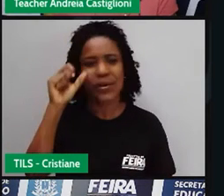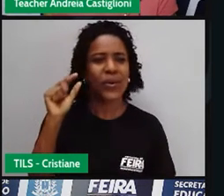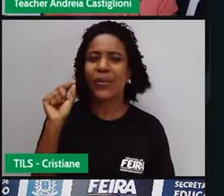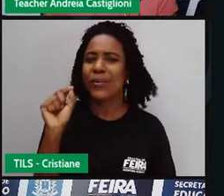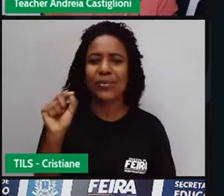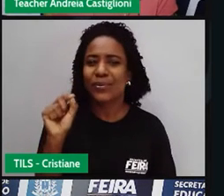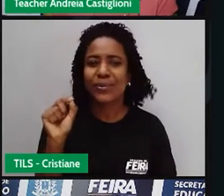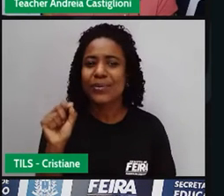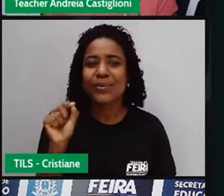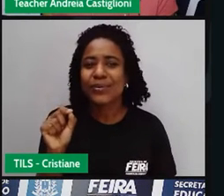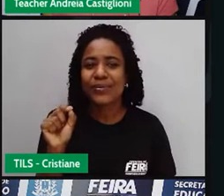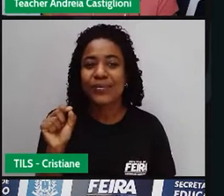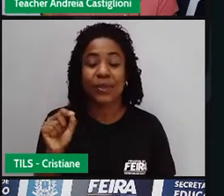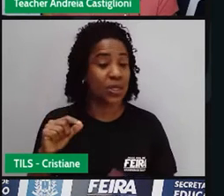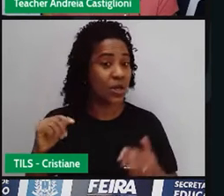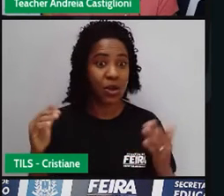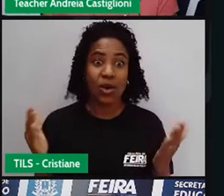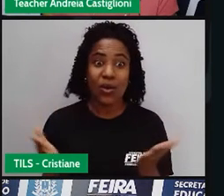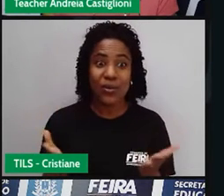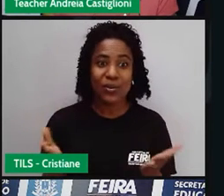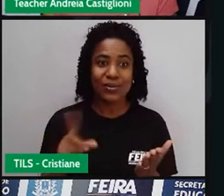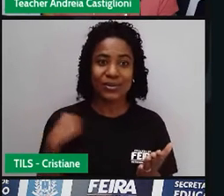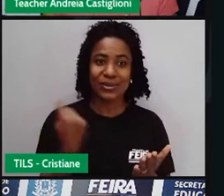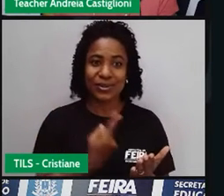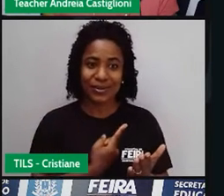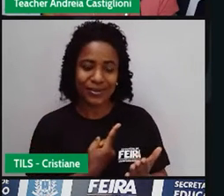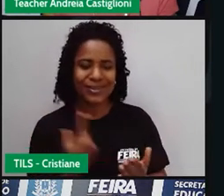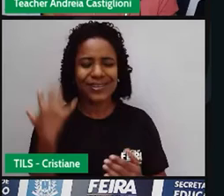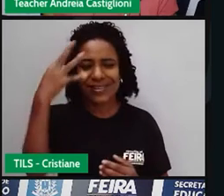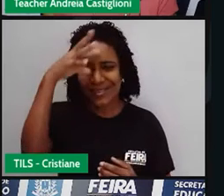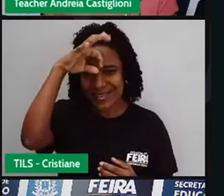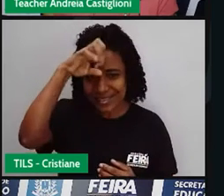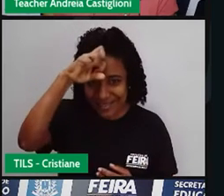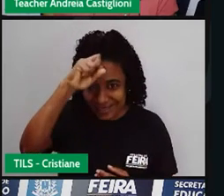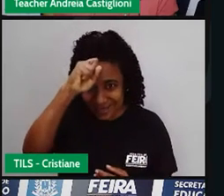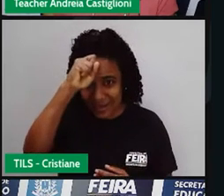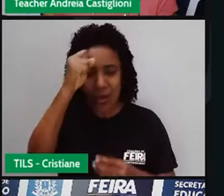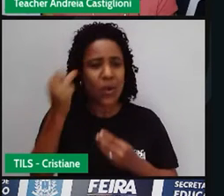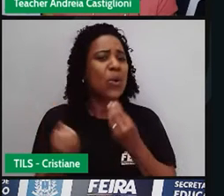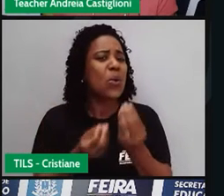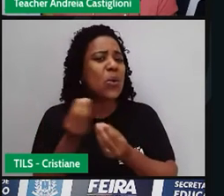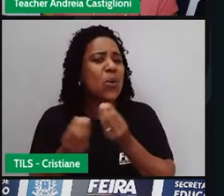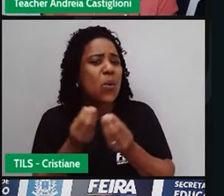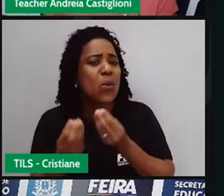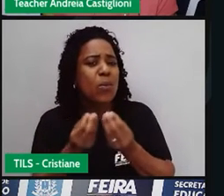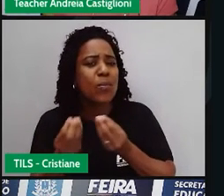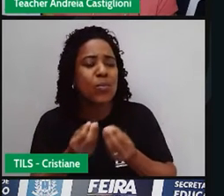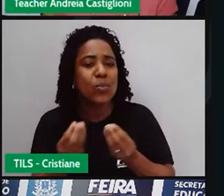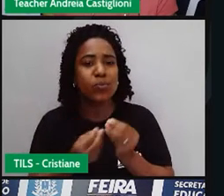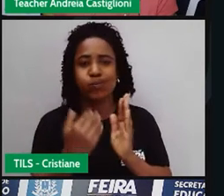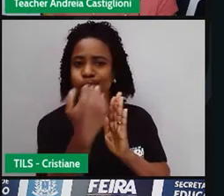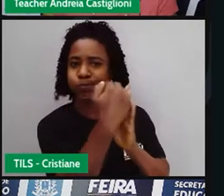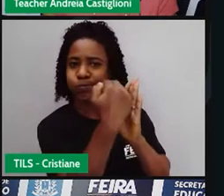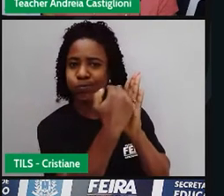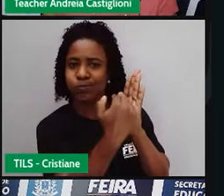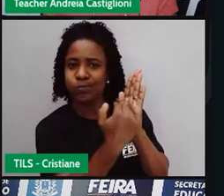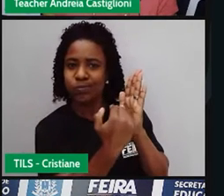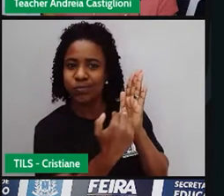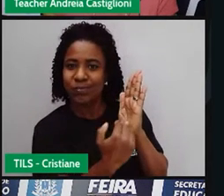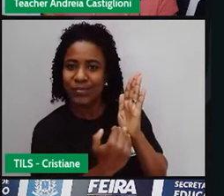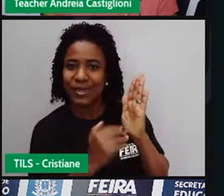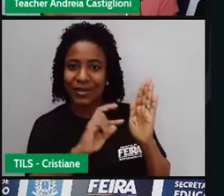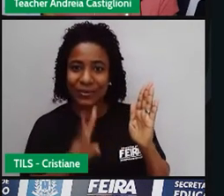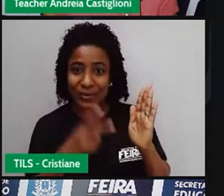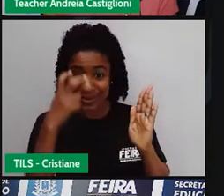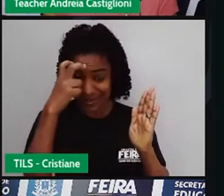hoje nós vamos aprender sobre como construir o repertório cultural através do contato com